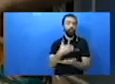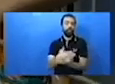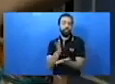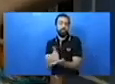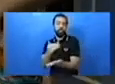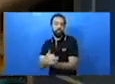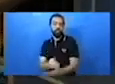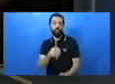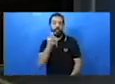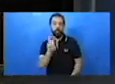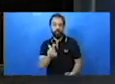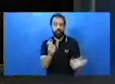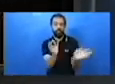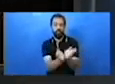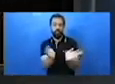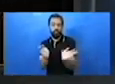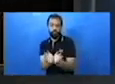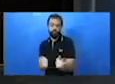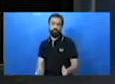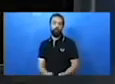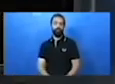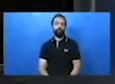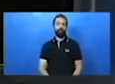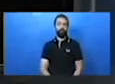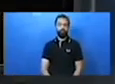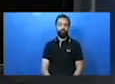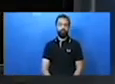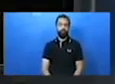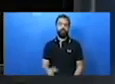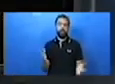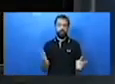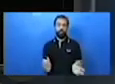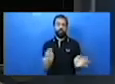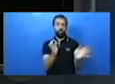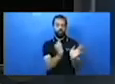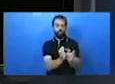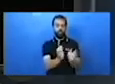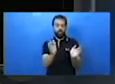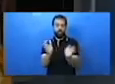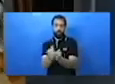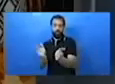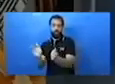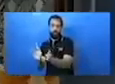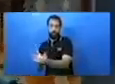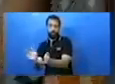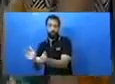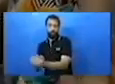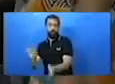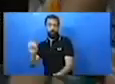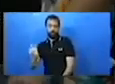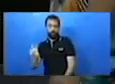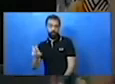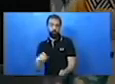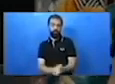grupos. Na atividade anterior, repartimos em 4. Agora, vamos repartir em 5. Quantos